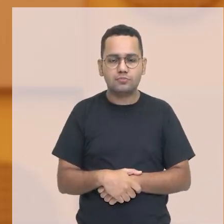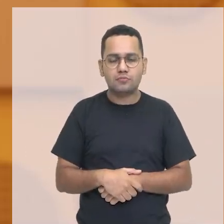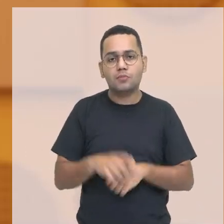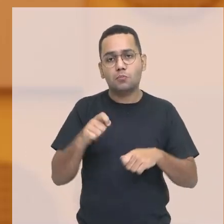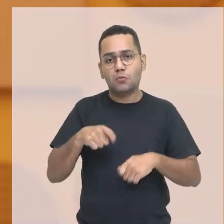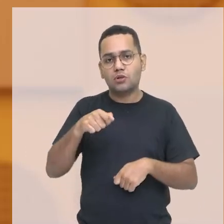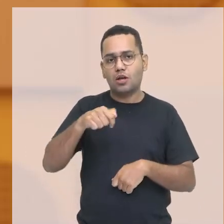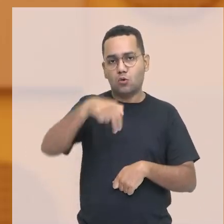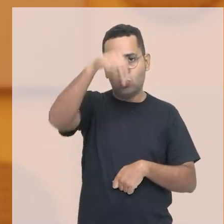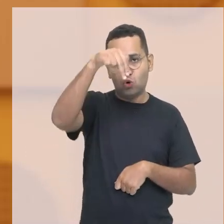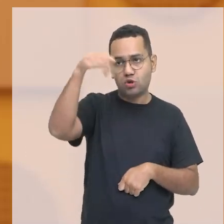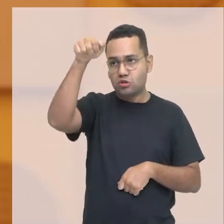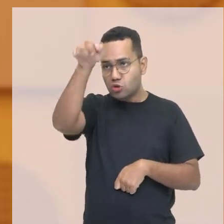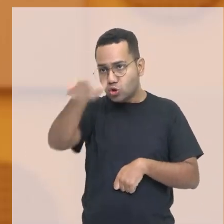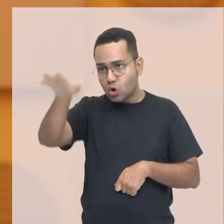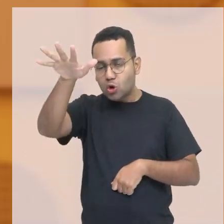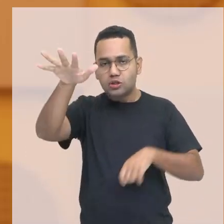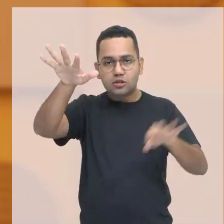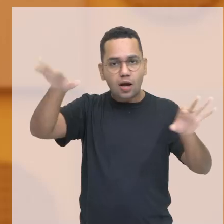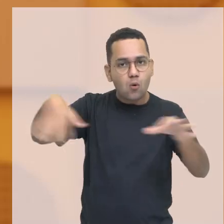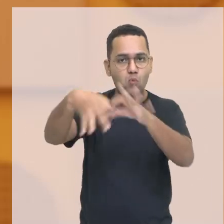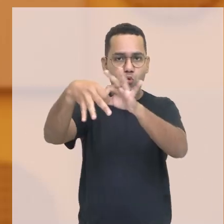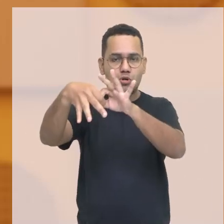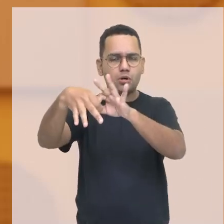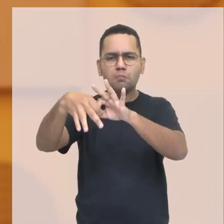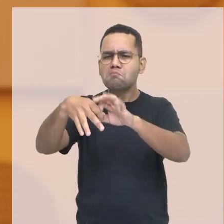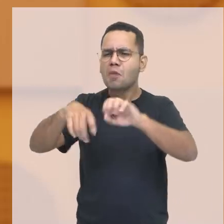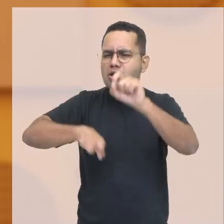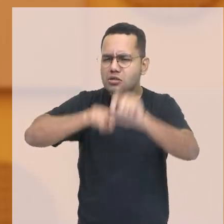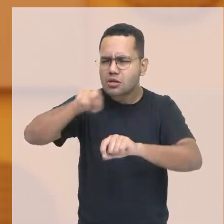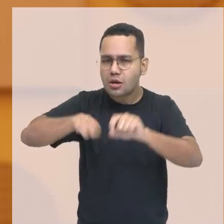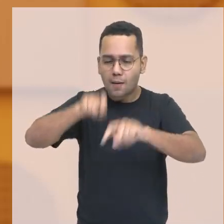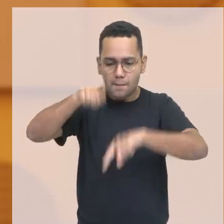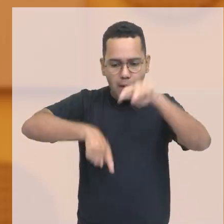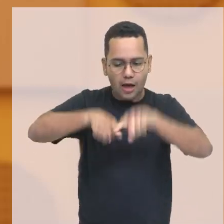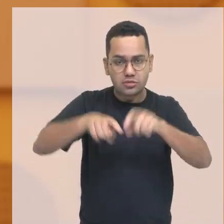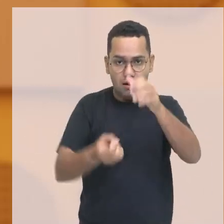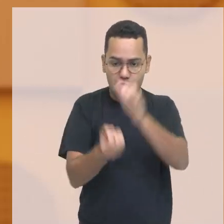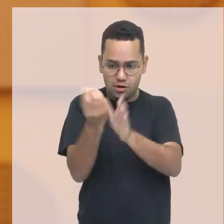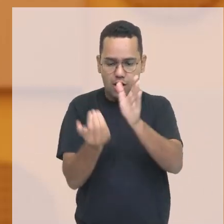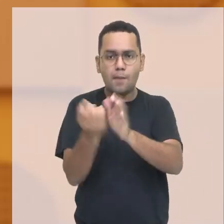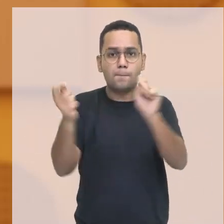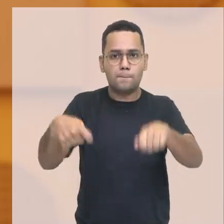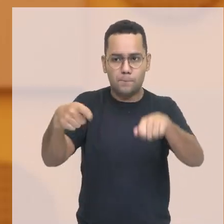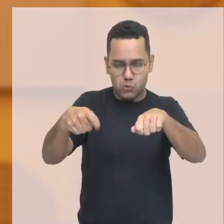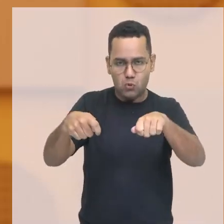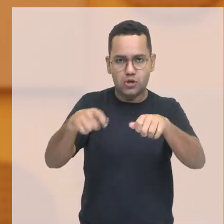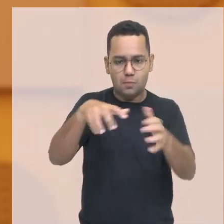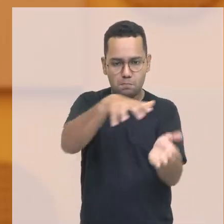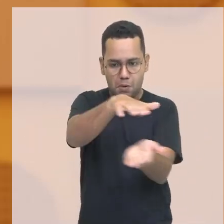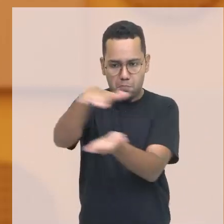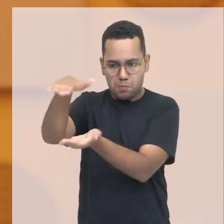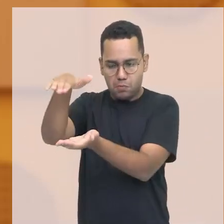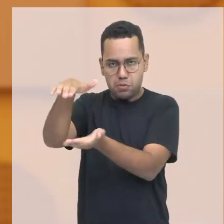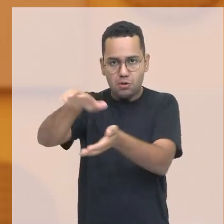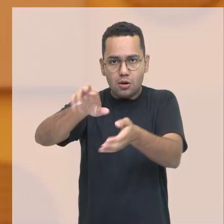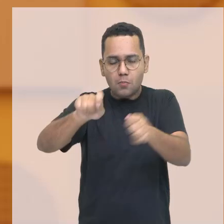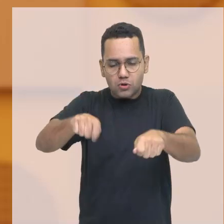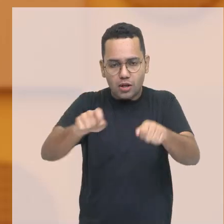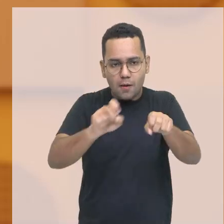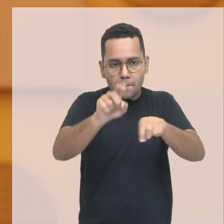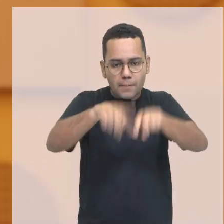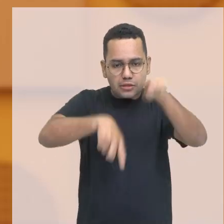norte ao nordeste para justamente escoar a produção agrícola que o governo imaginava que